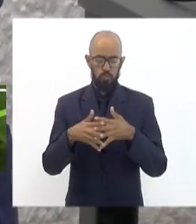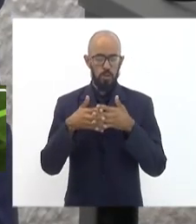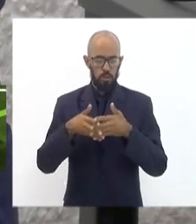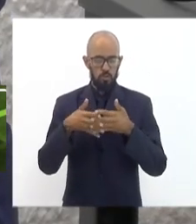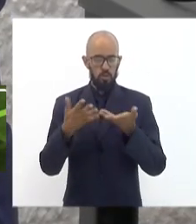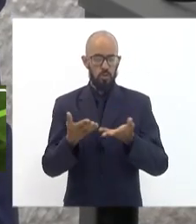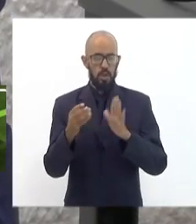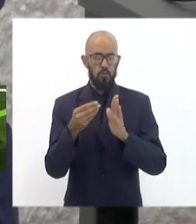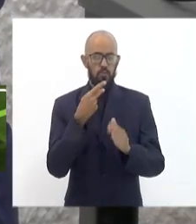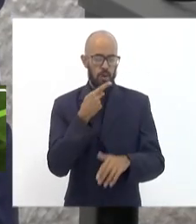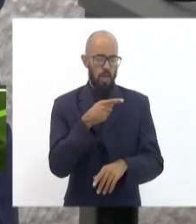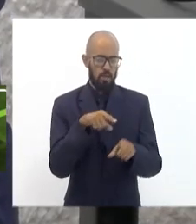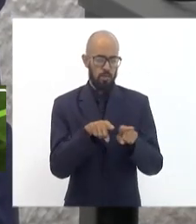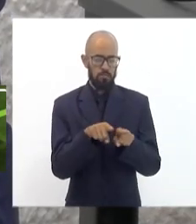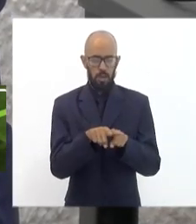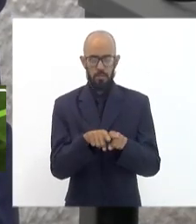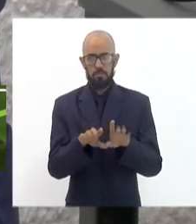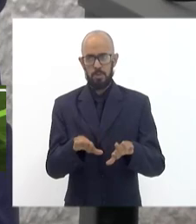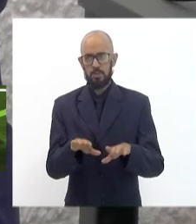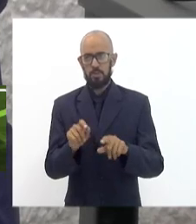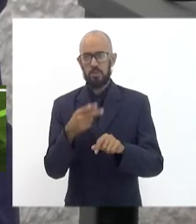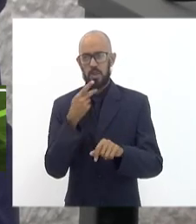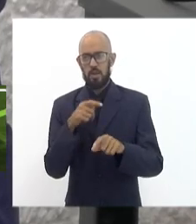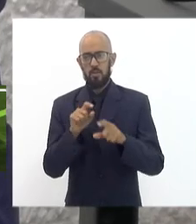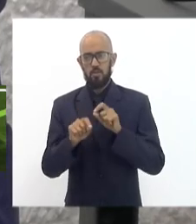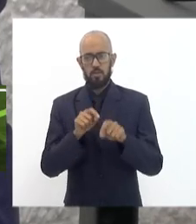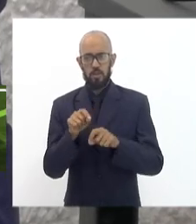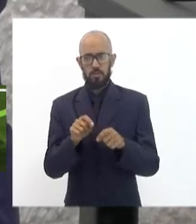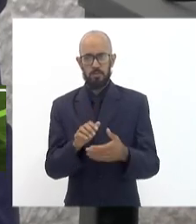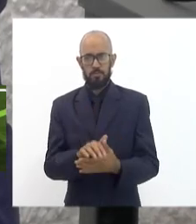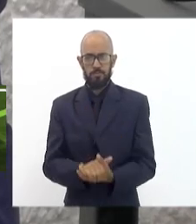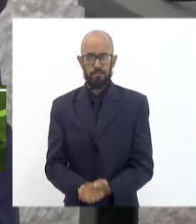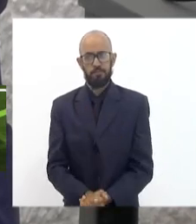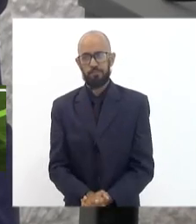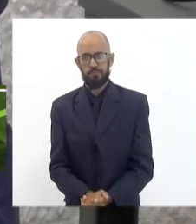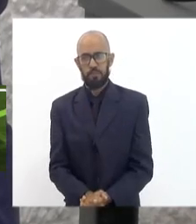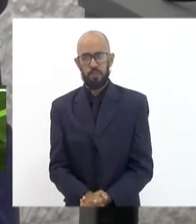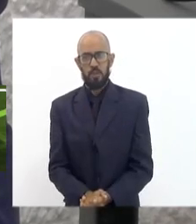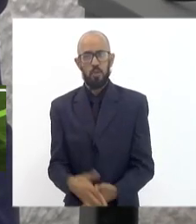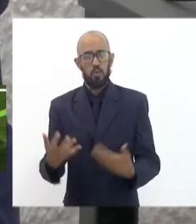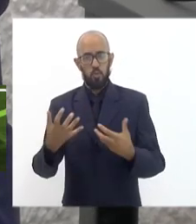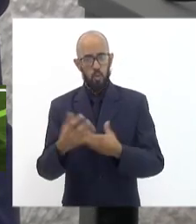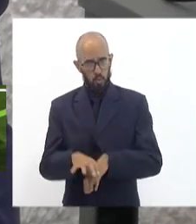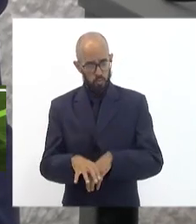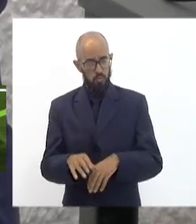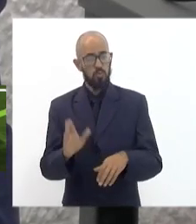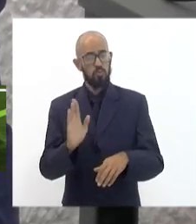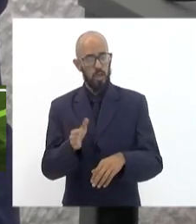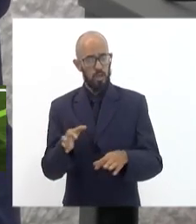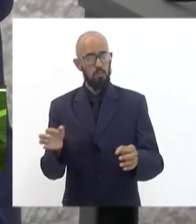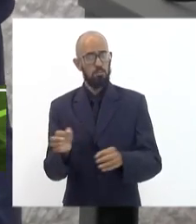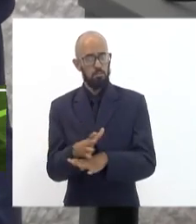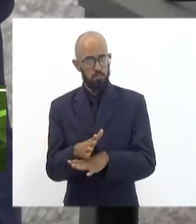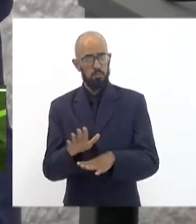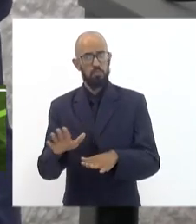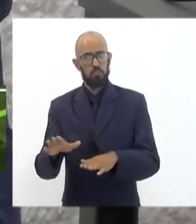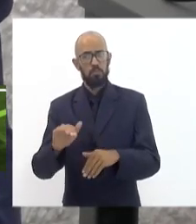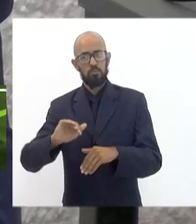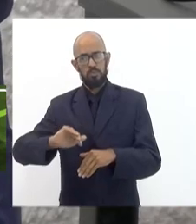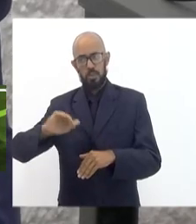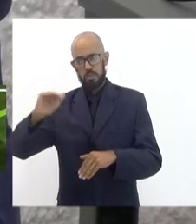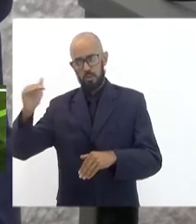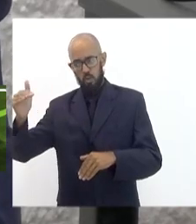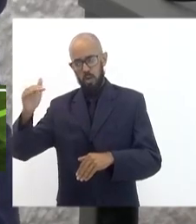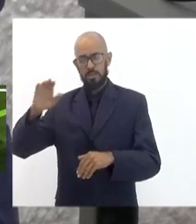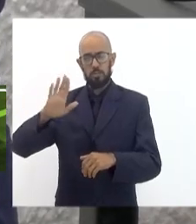mas te dizer que que essa questão do do concurso público tá encaminhada à questão das encostas